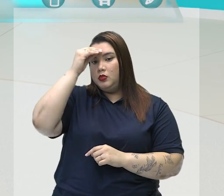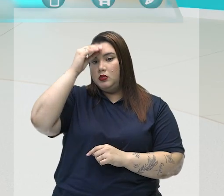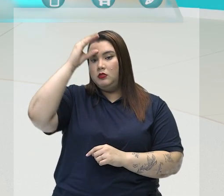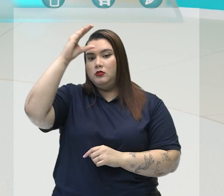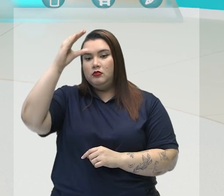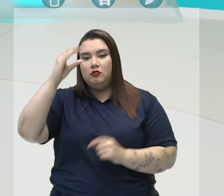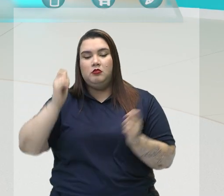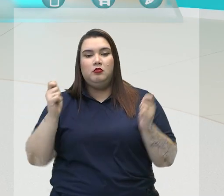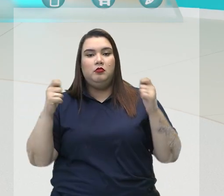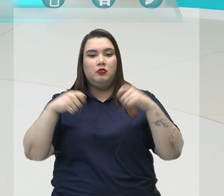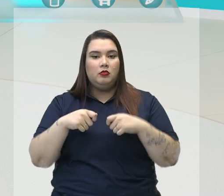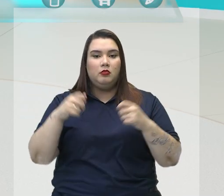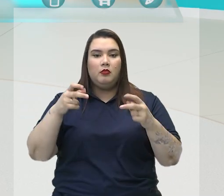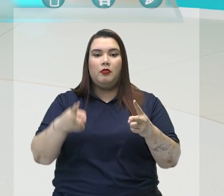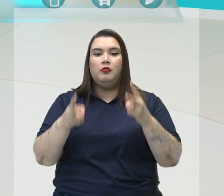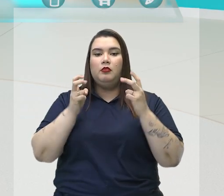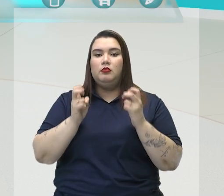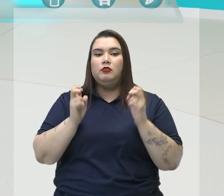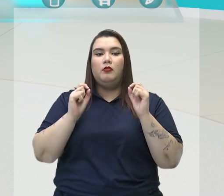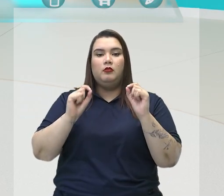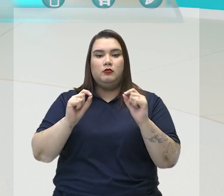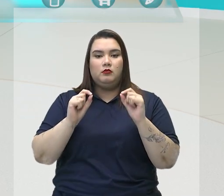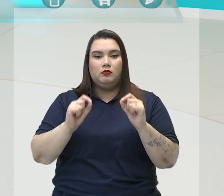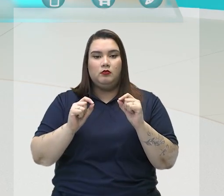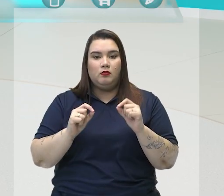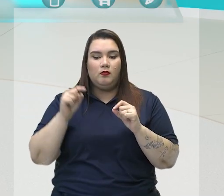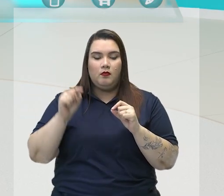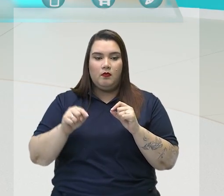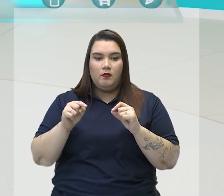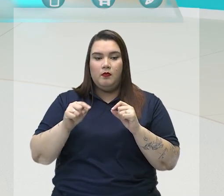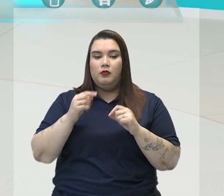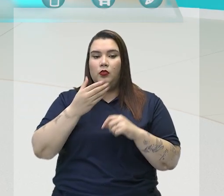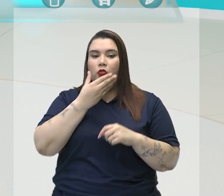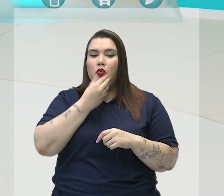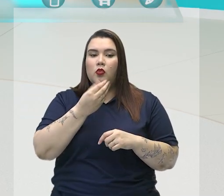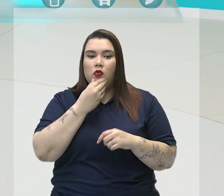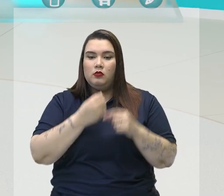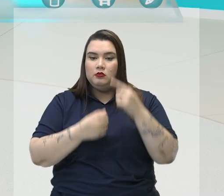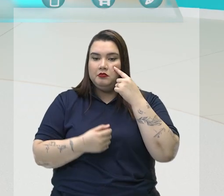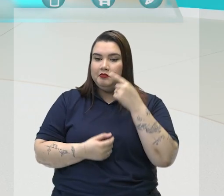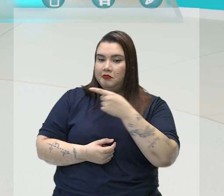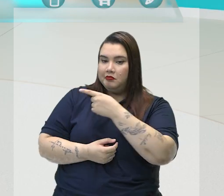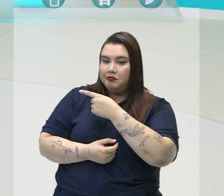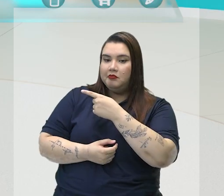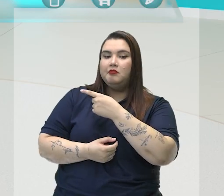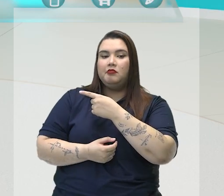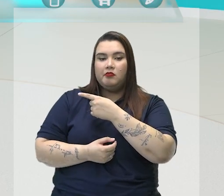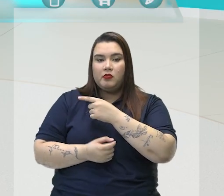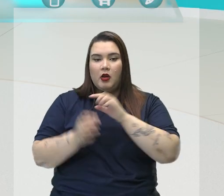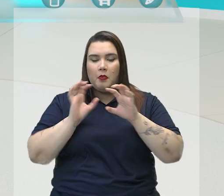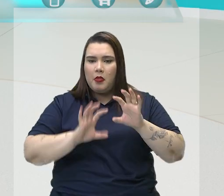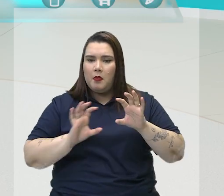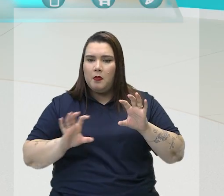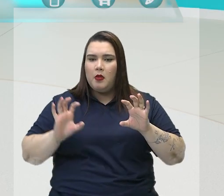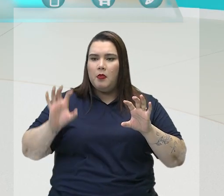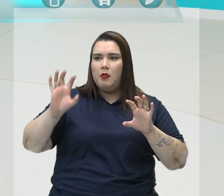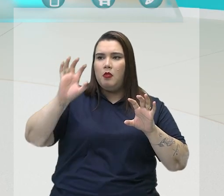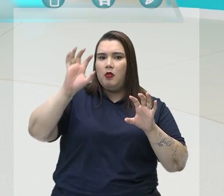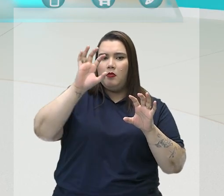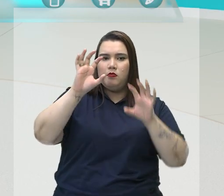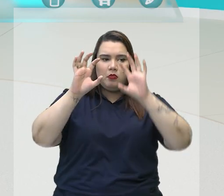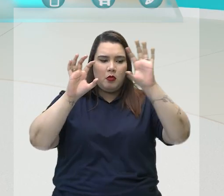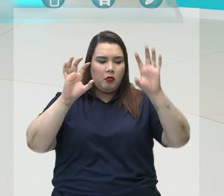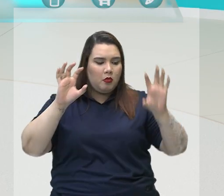Então, a gente consegue observar que nesse diagrama aqui do homem vitruviano, a gente percebe que há sempre